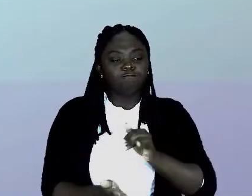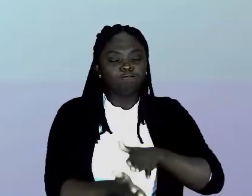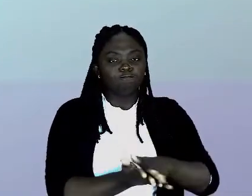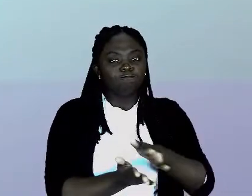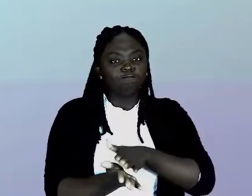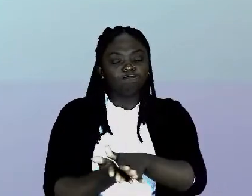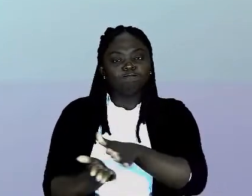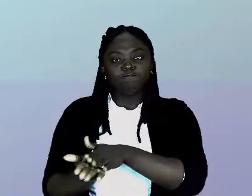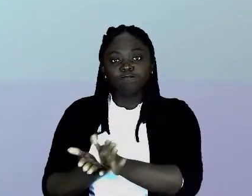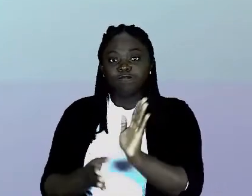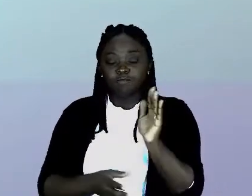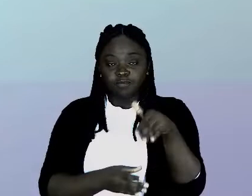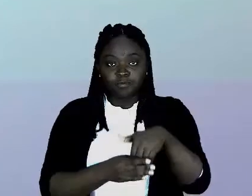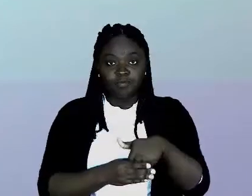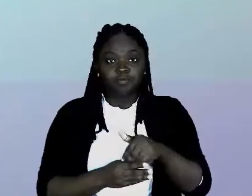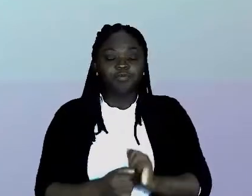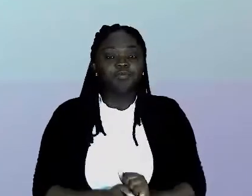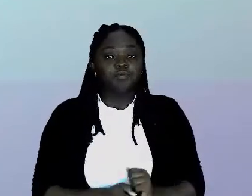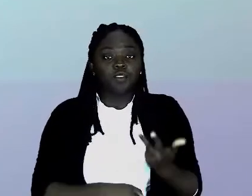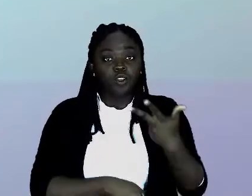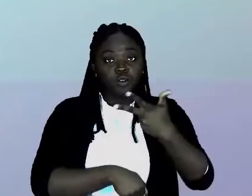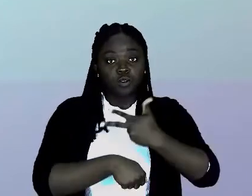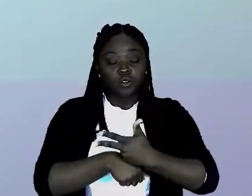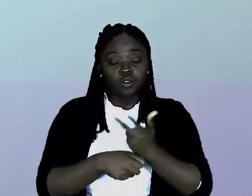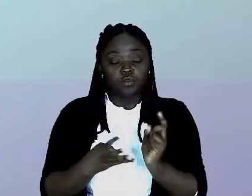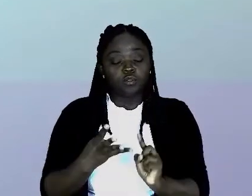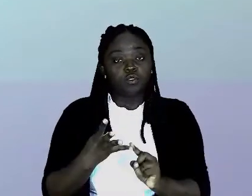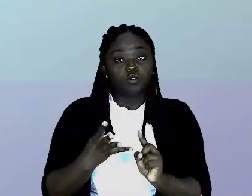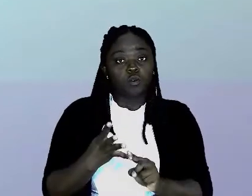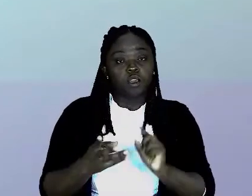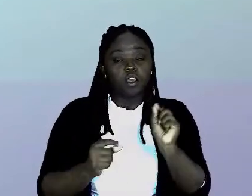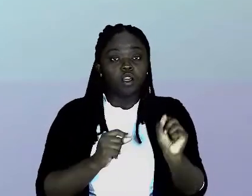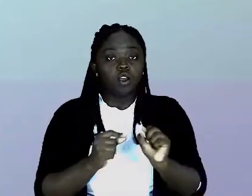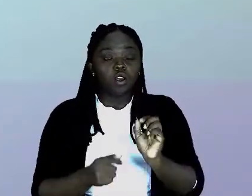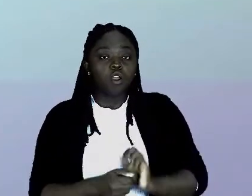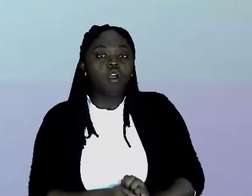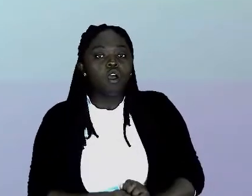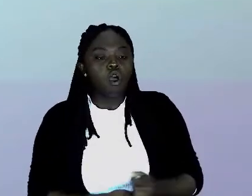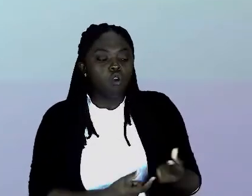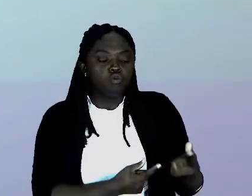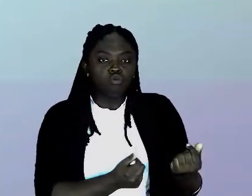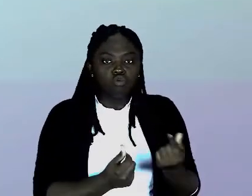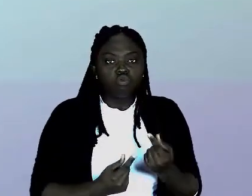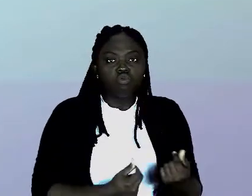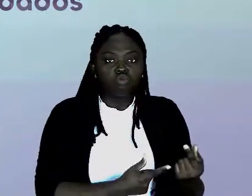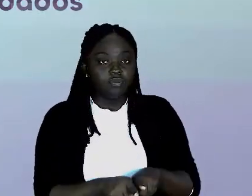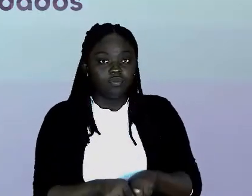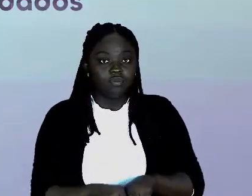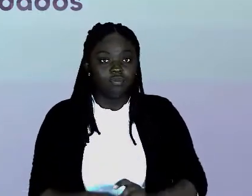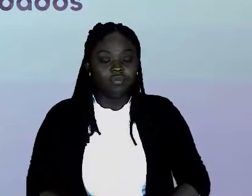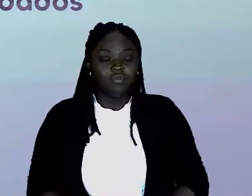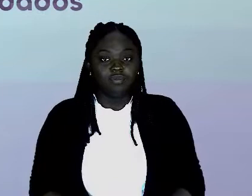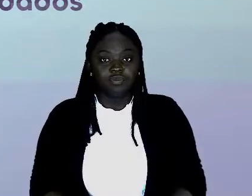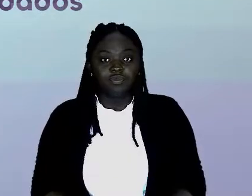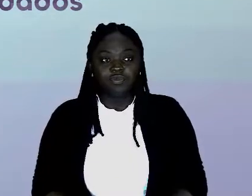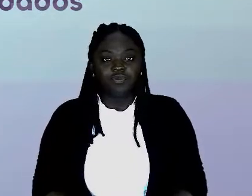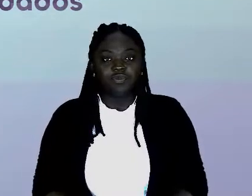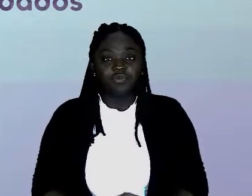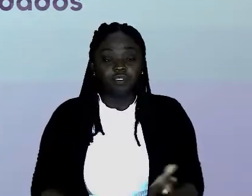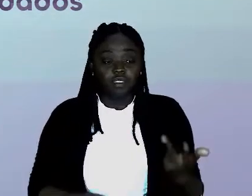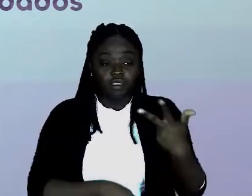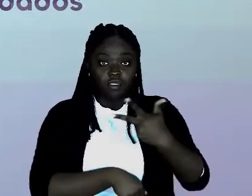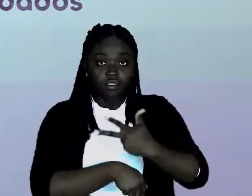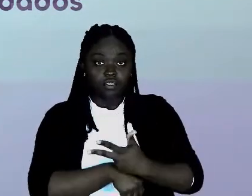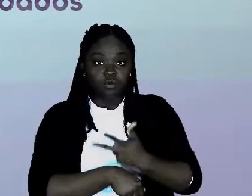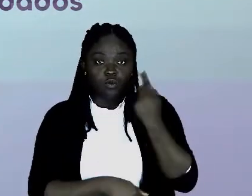eleitorais. E no vídeo 4, sobre fundo de caixa e sobras de campanha. Neste último